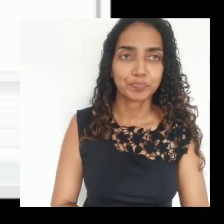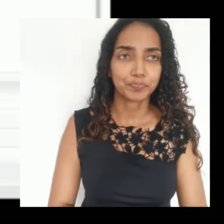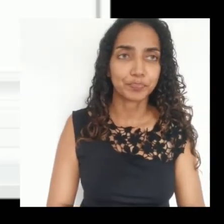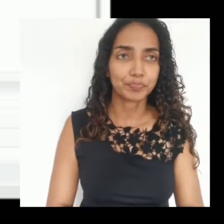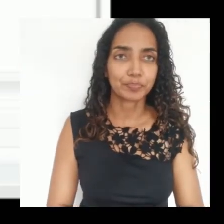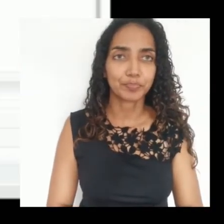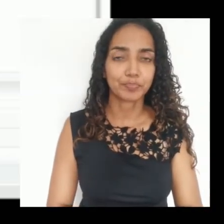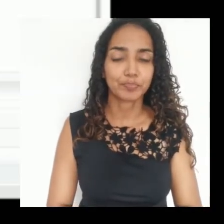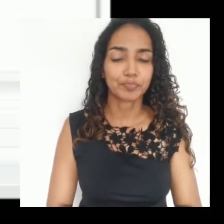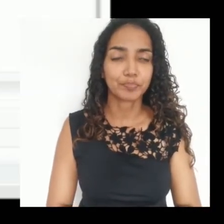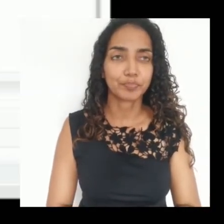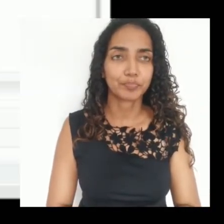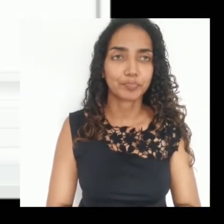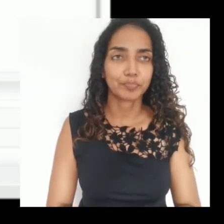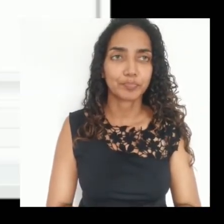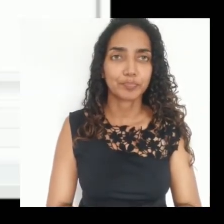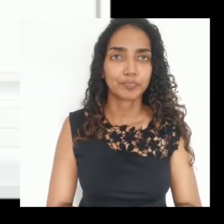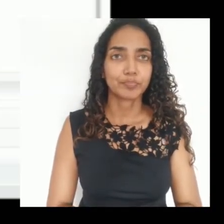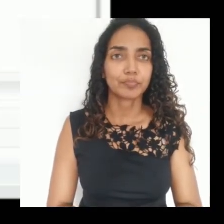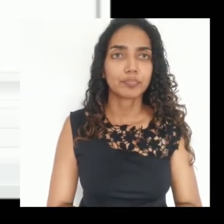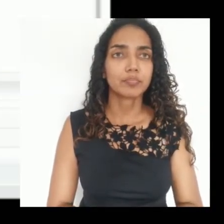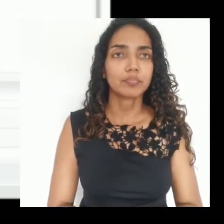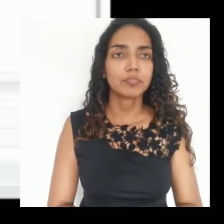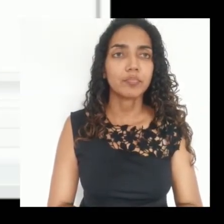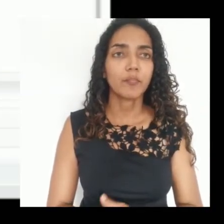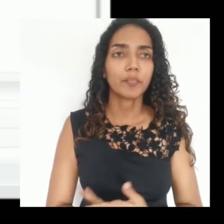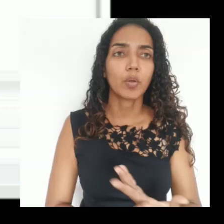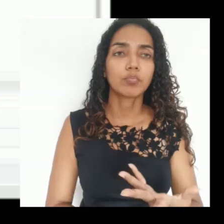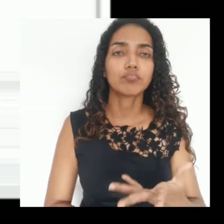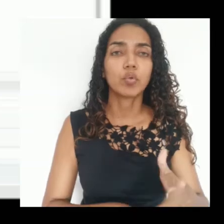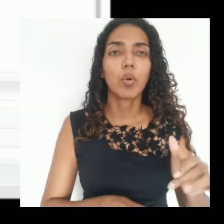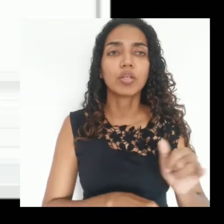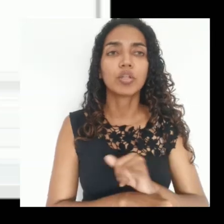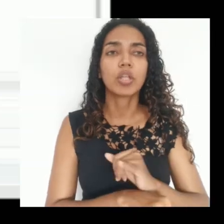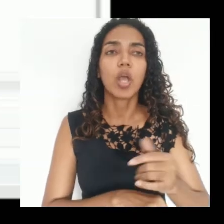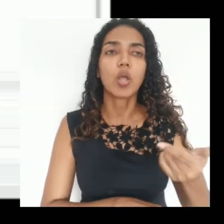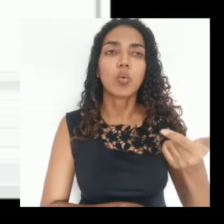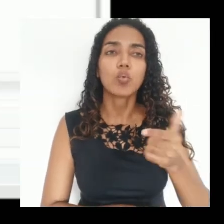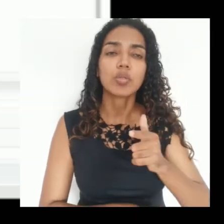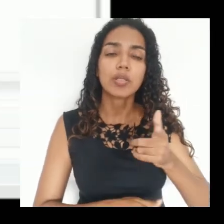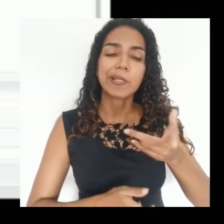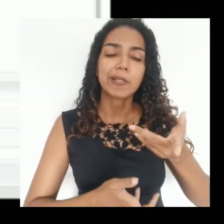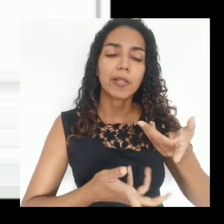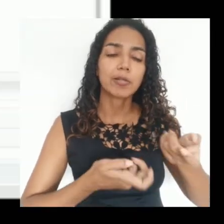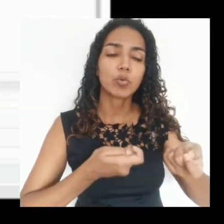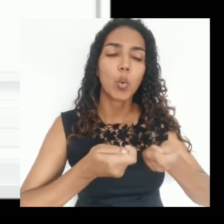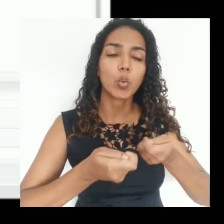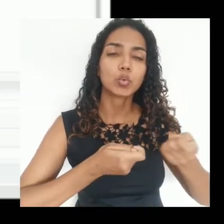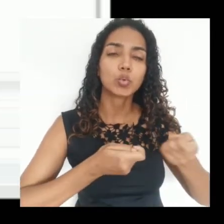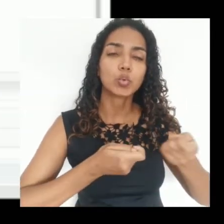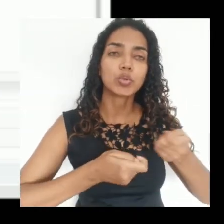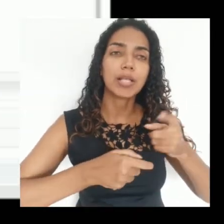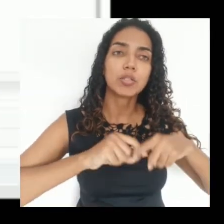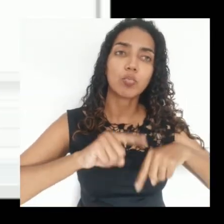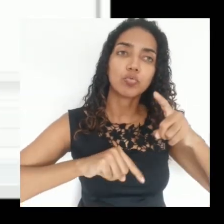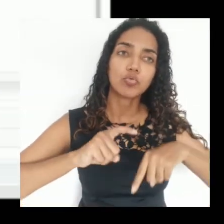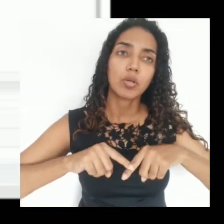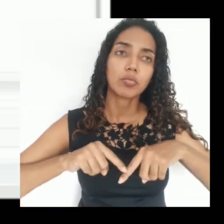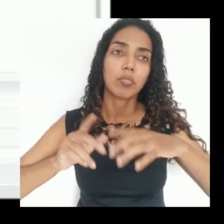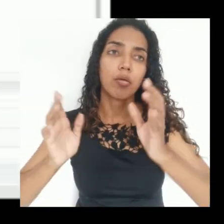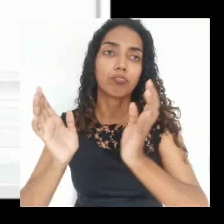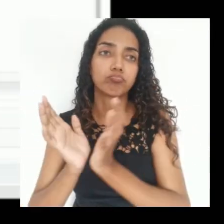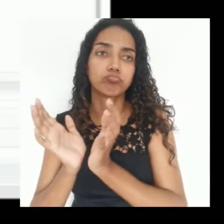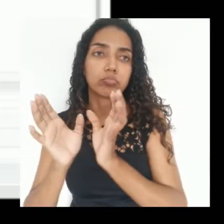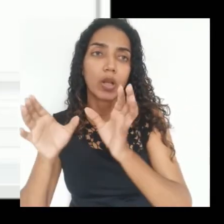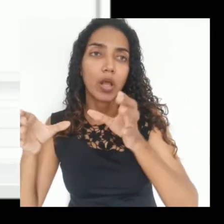forma de conseguir apresentar isso, ou manipular esses objetos, tanto partindo da turma, como também partindo do aluno. Em